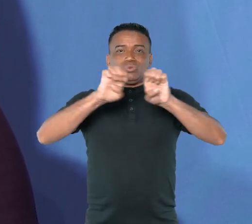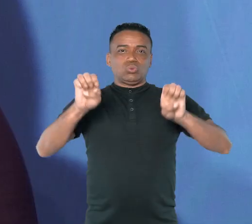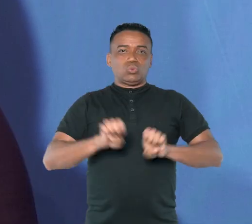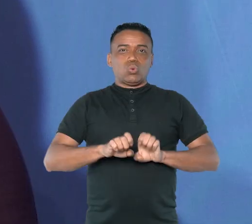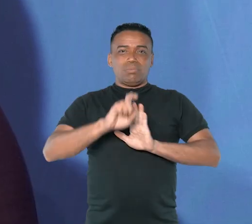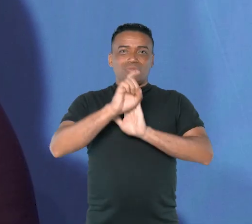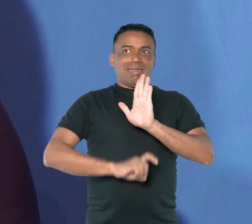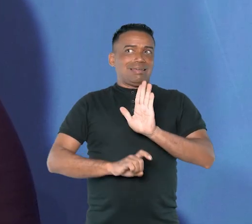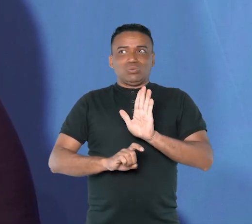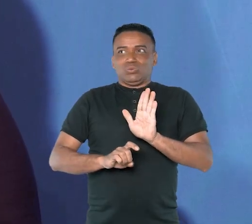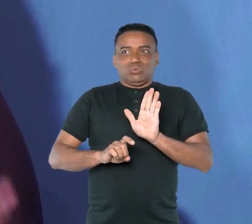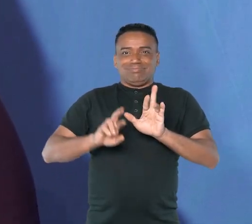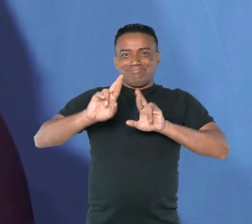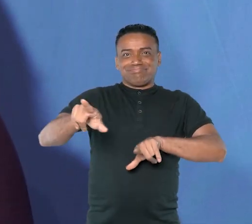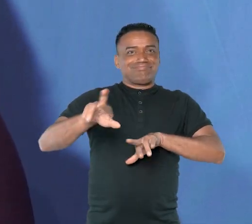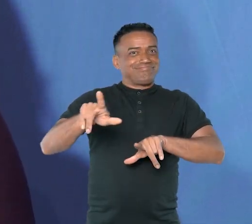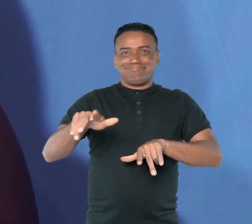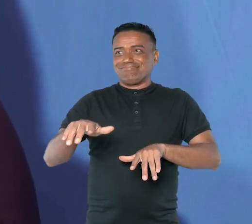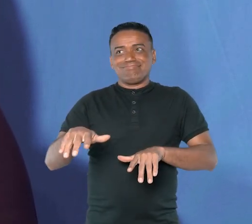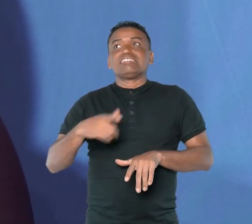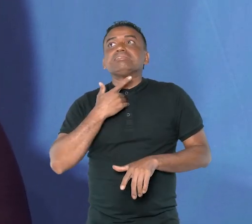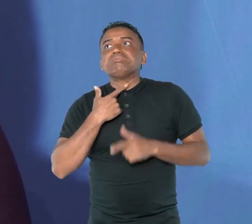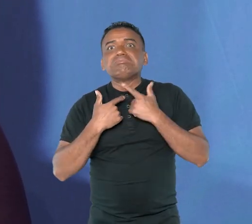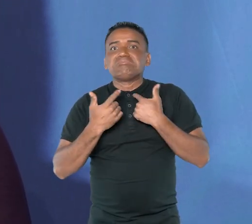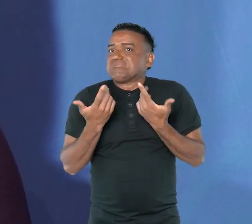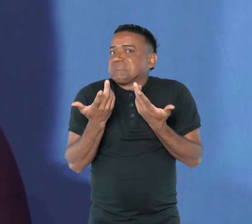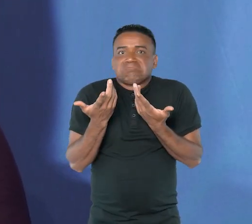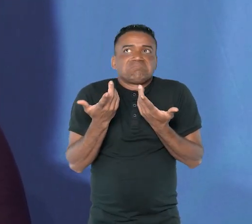isso, honestamente. Não tenho essa ambição também,